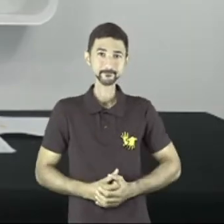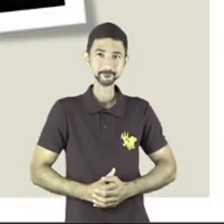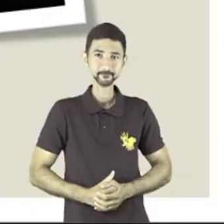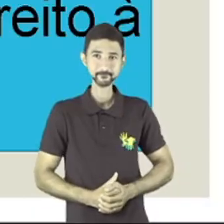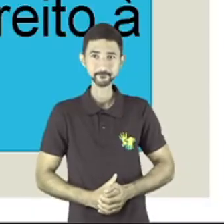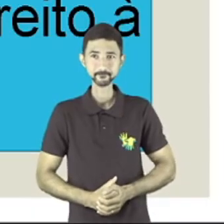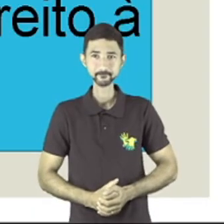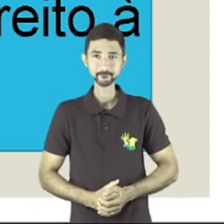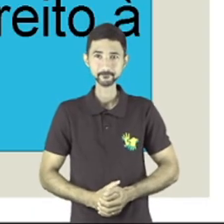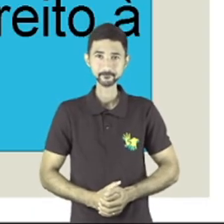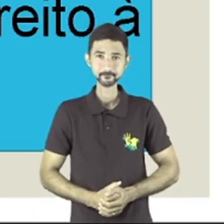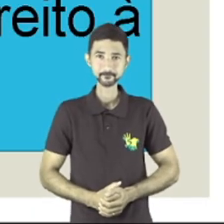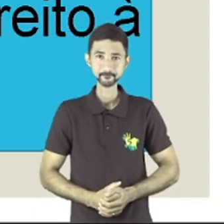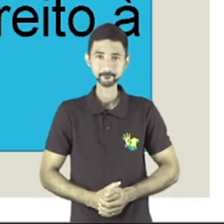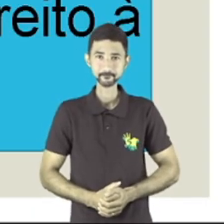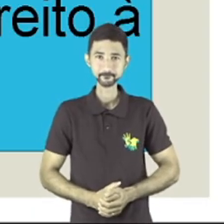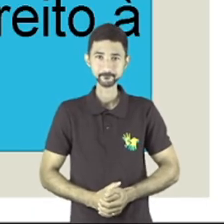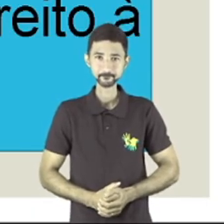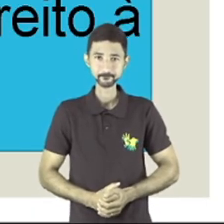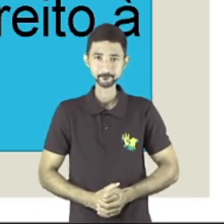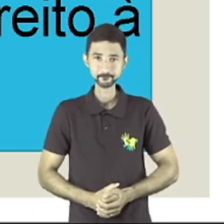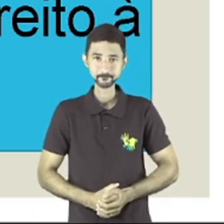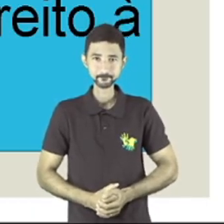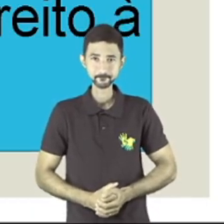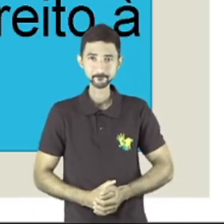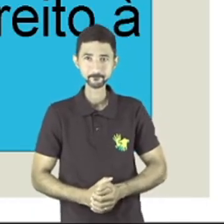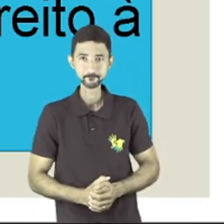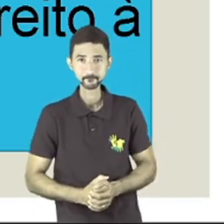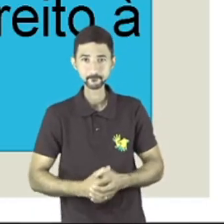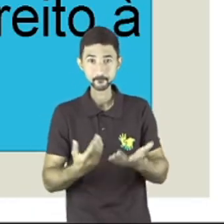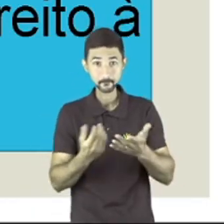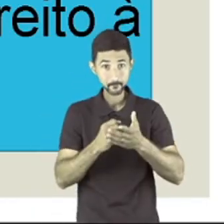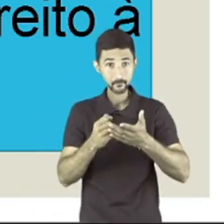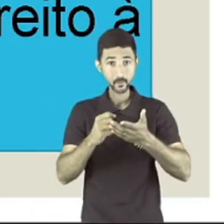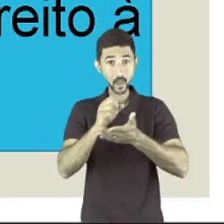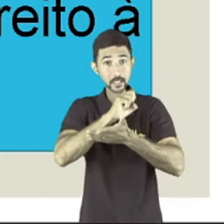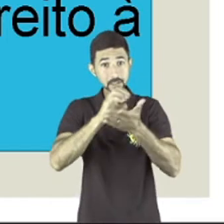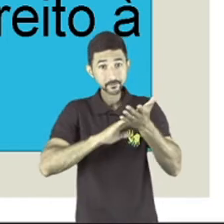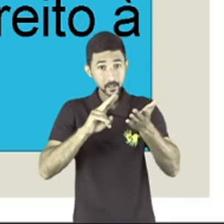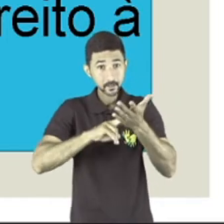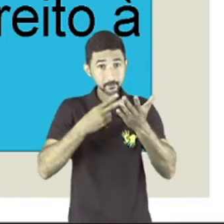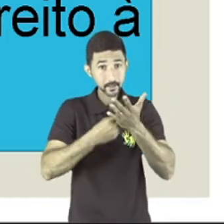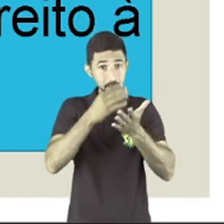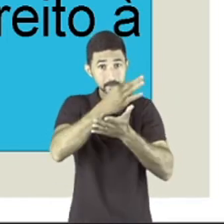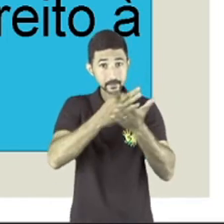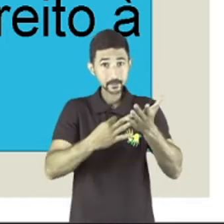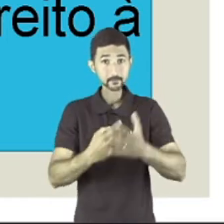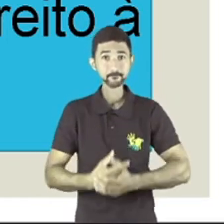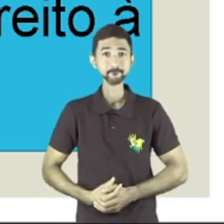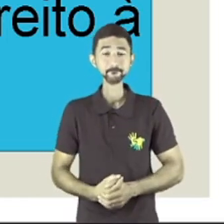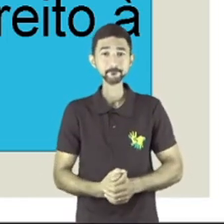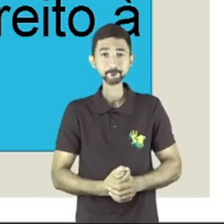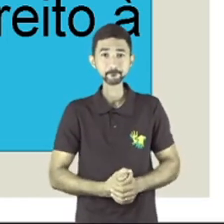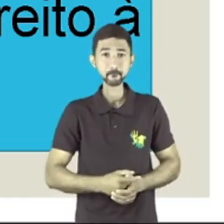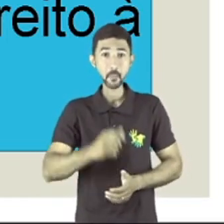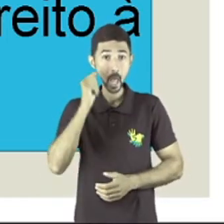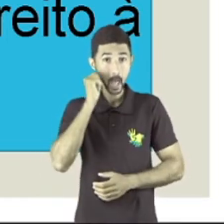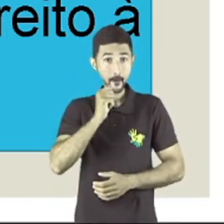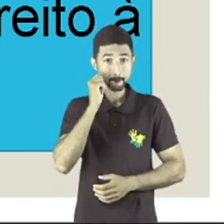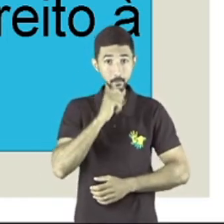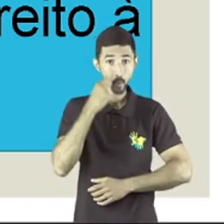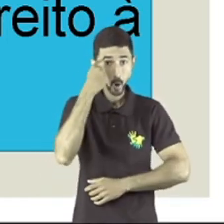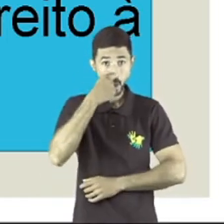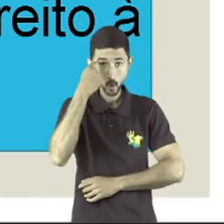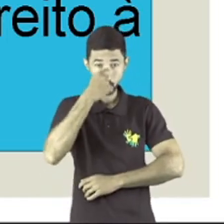próxima imagem, que é a nossa atividade de interpretação de texto. A Ruth Rocha, a autora